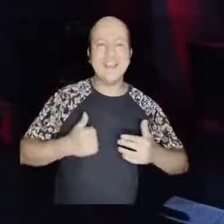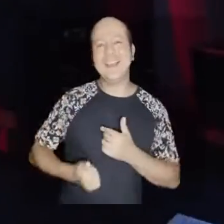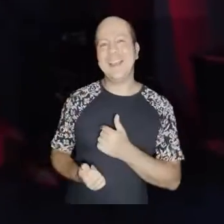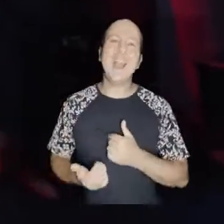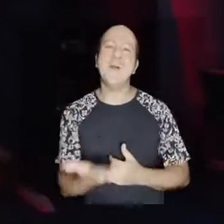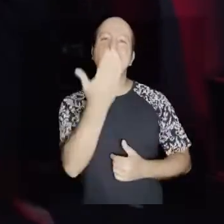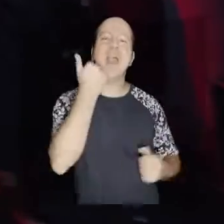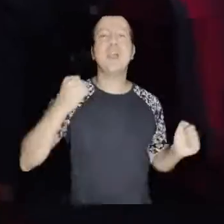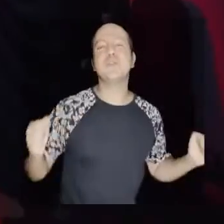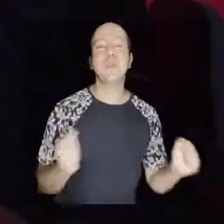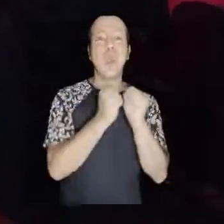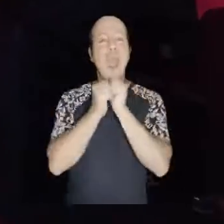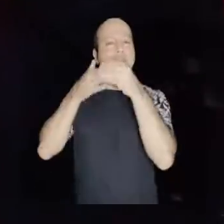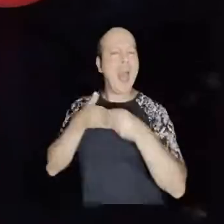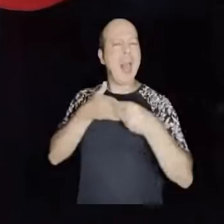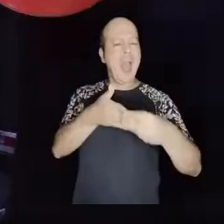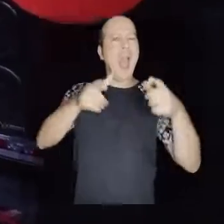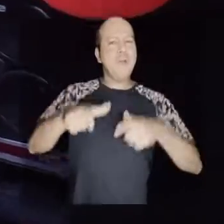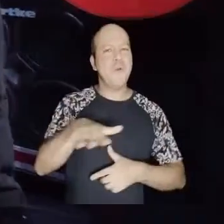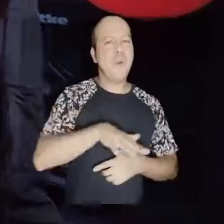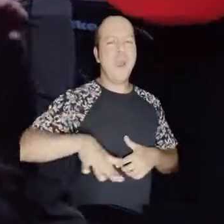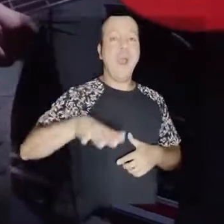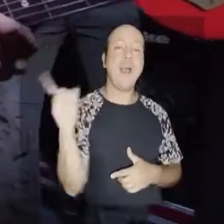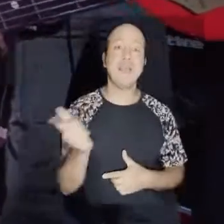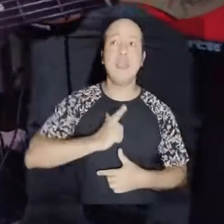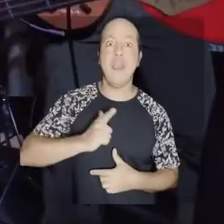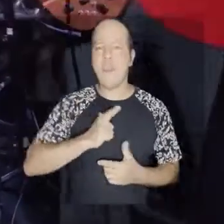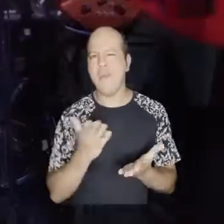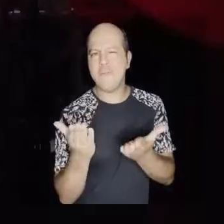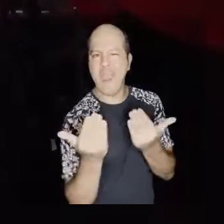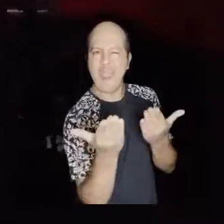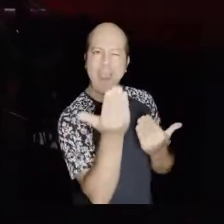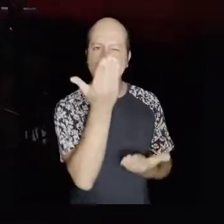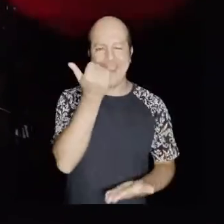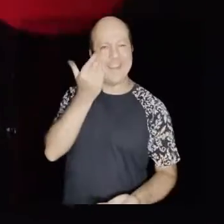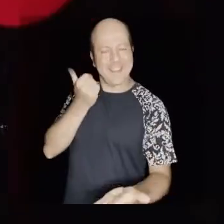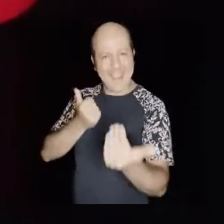Vem comigo que eu te levo pra moita. Esquece tudo, vem comigo.